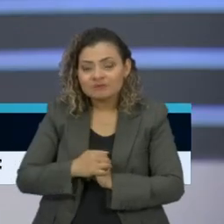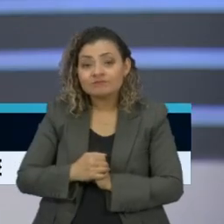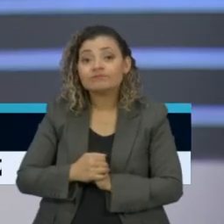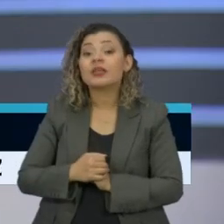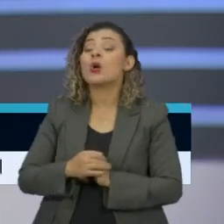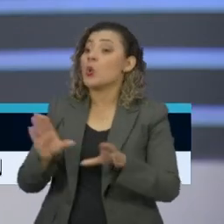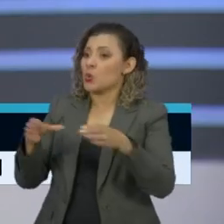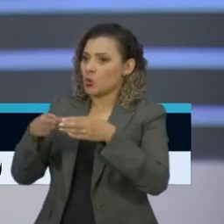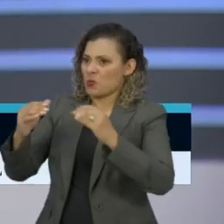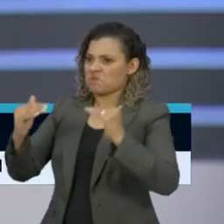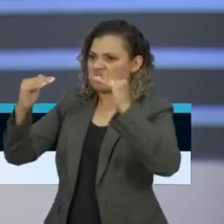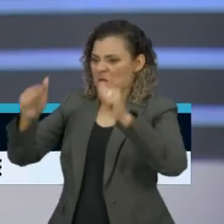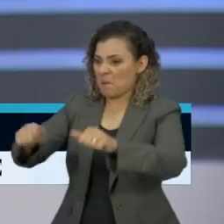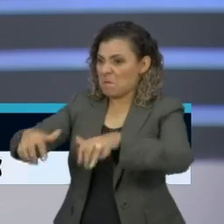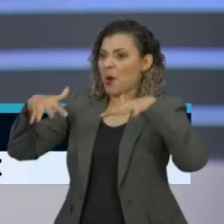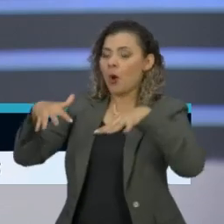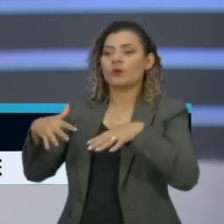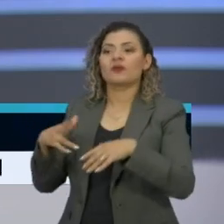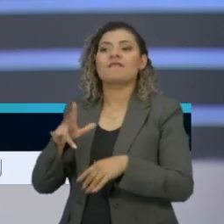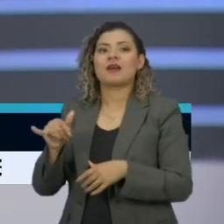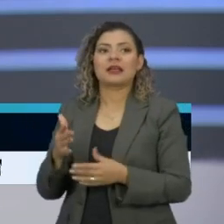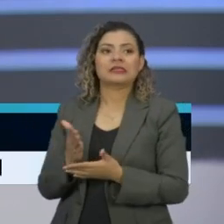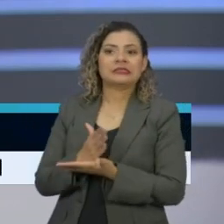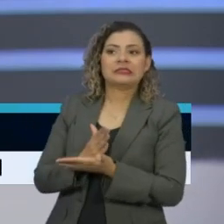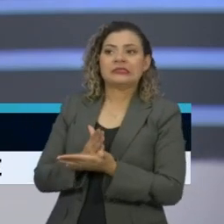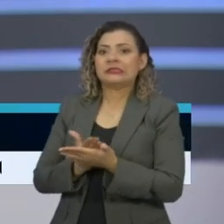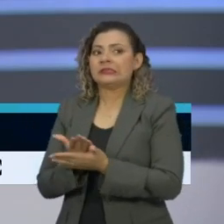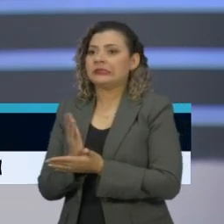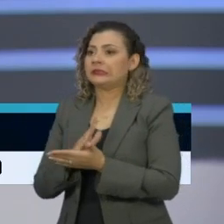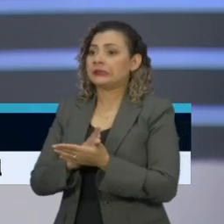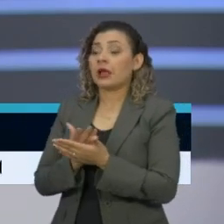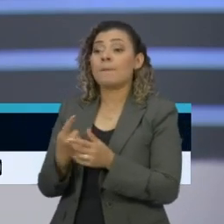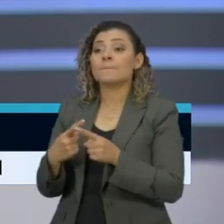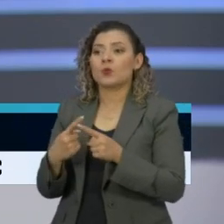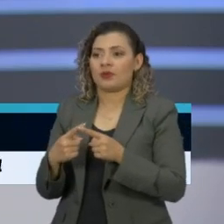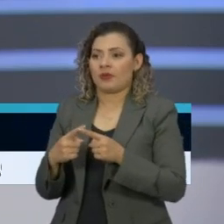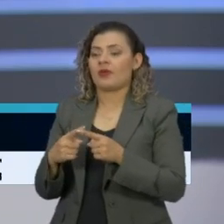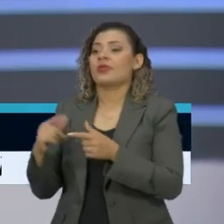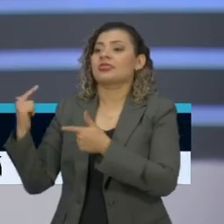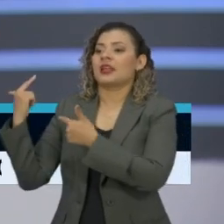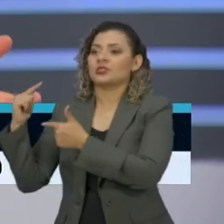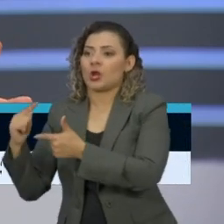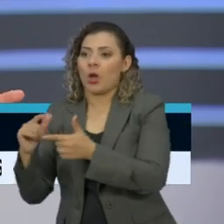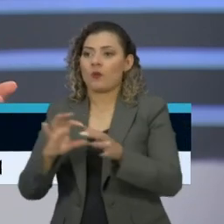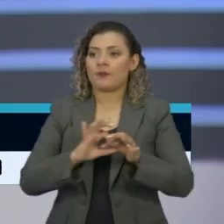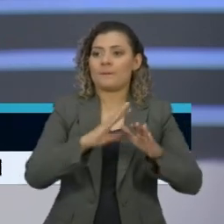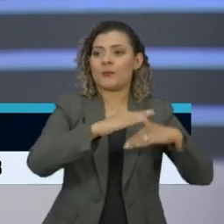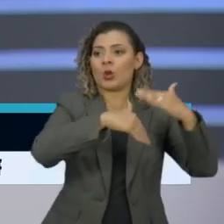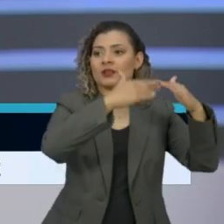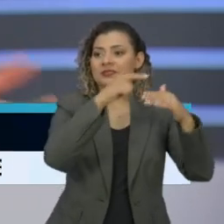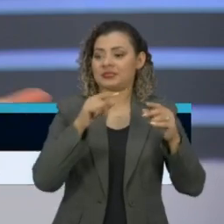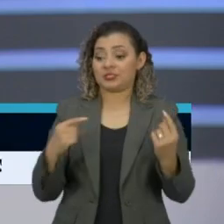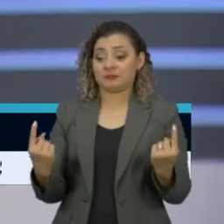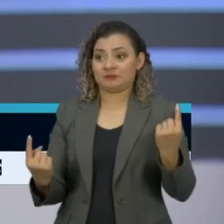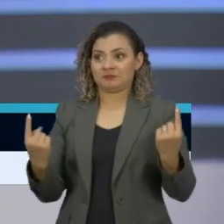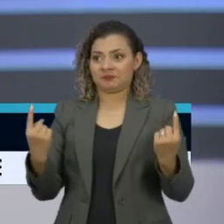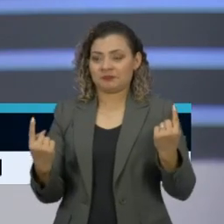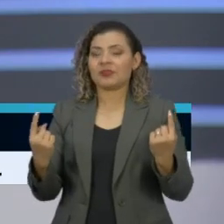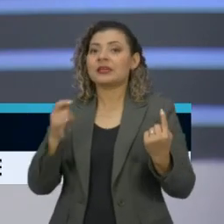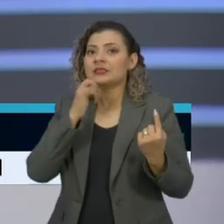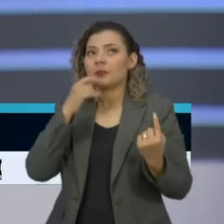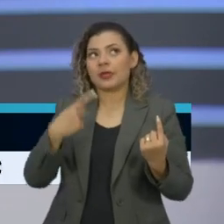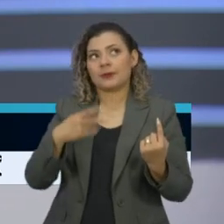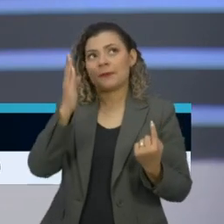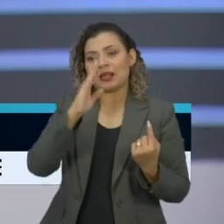vai provocar, porque isso mexe com o balanço entre conservadores e progressistas. Antes era 5-4, a Suprema Corte tem 9 membros, diferente do Brasil que tem